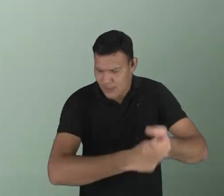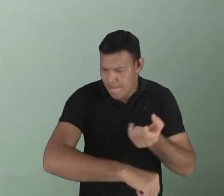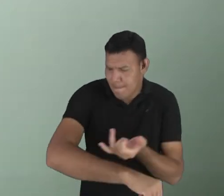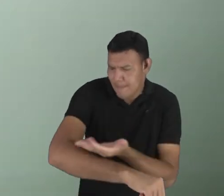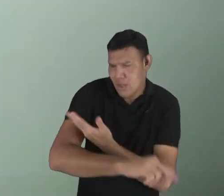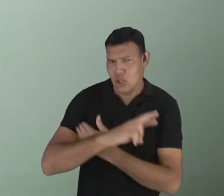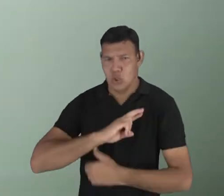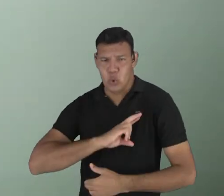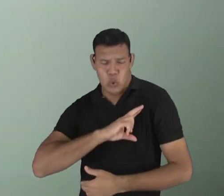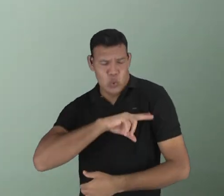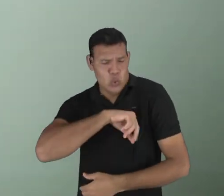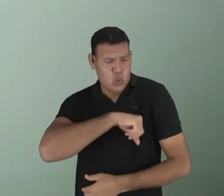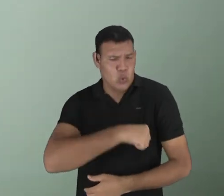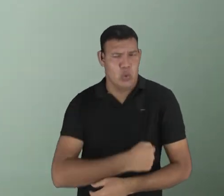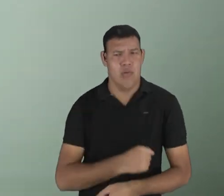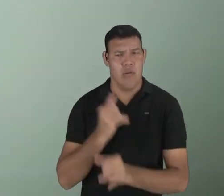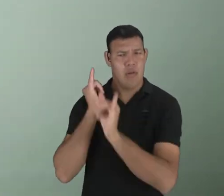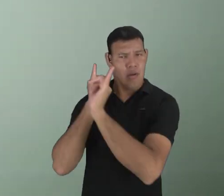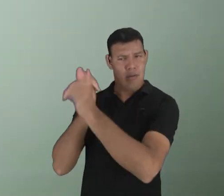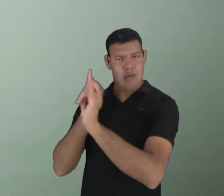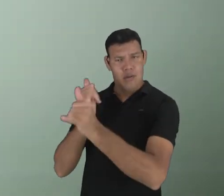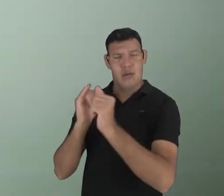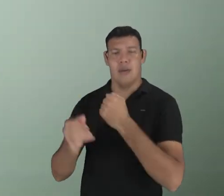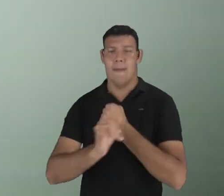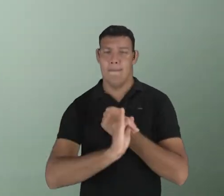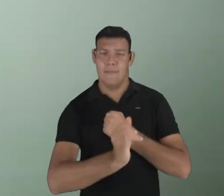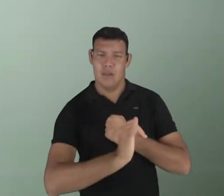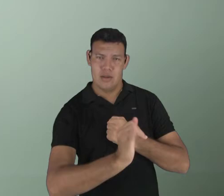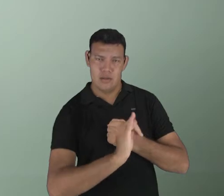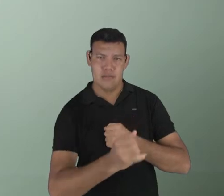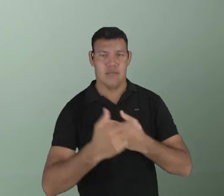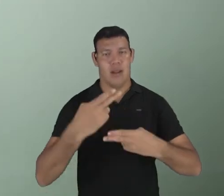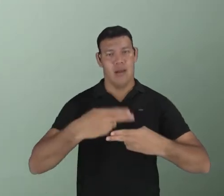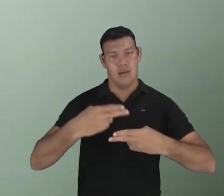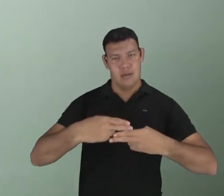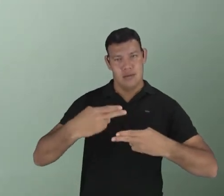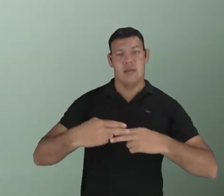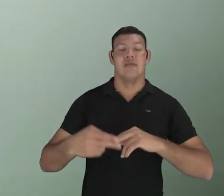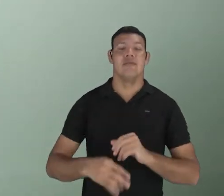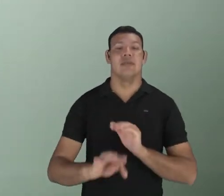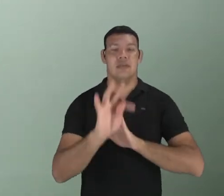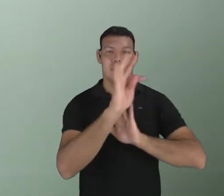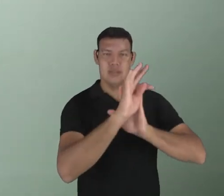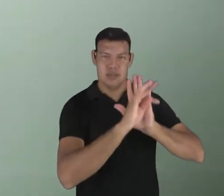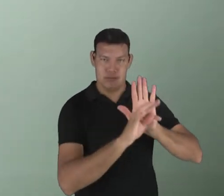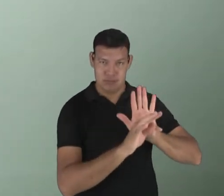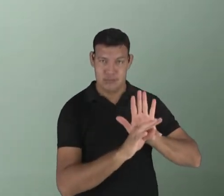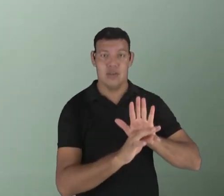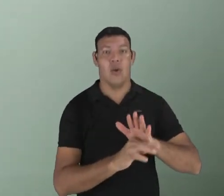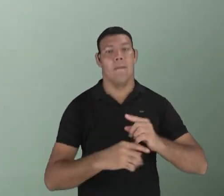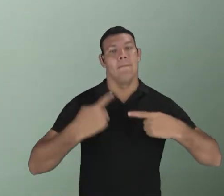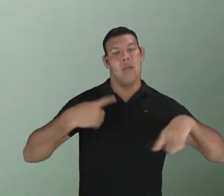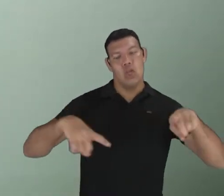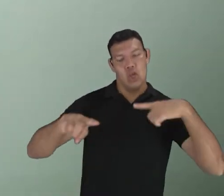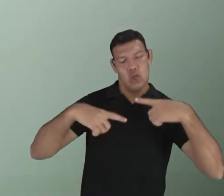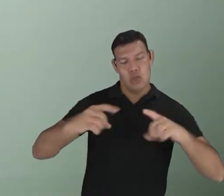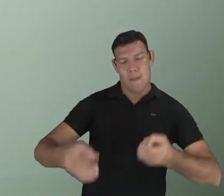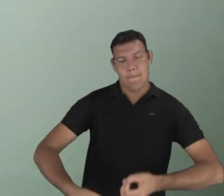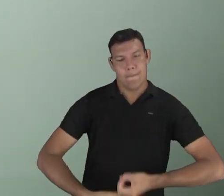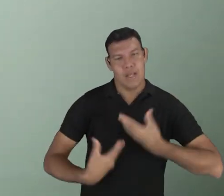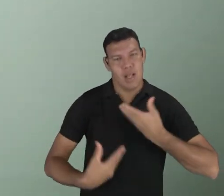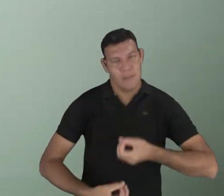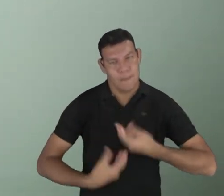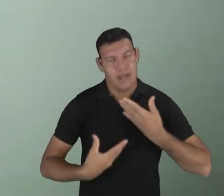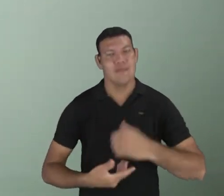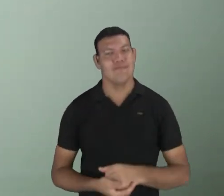situações, como romances, contos, crônicas, novelas, são textos literários, música, poesia.